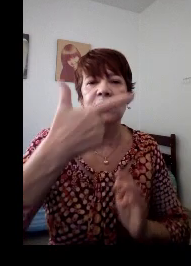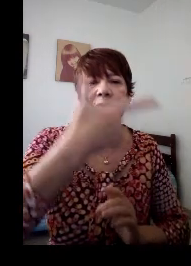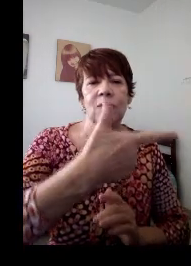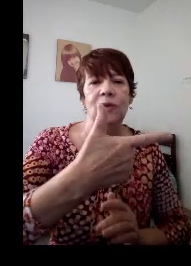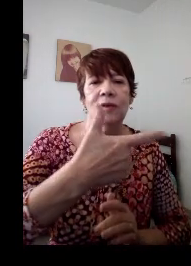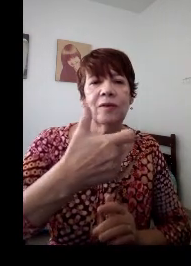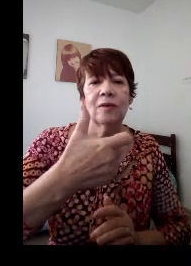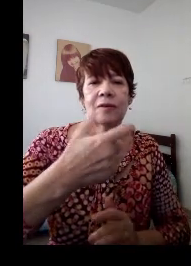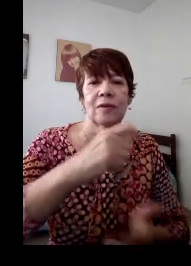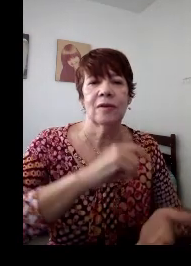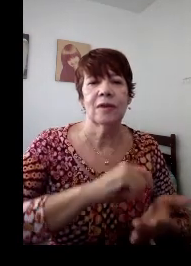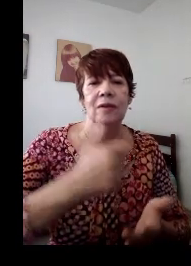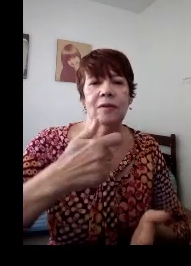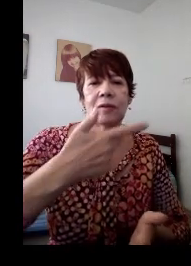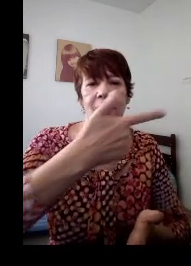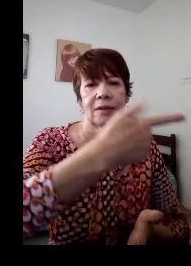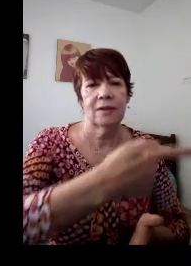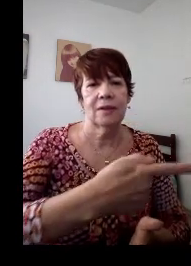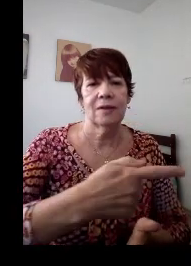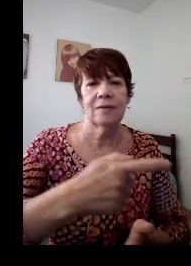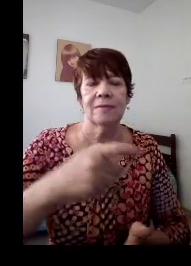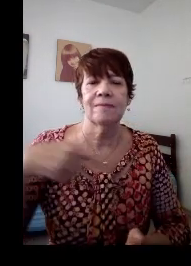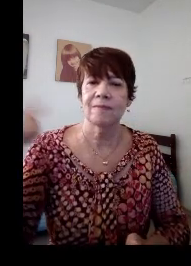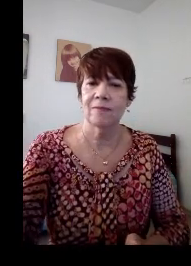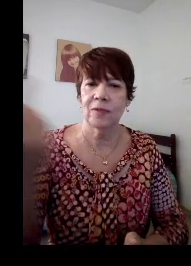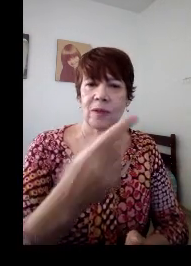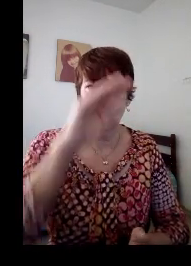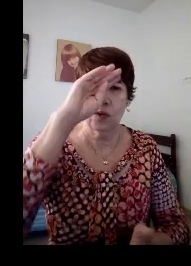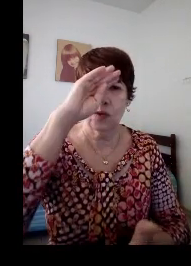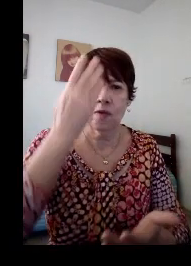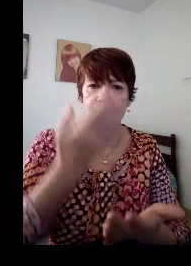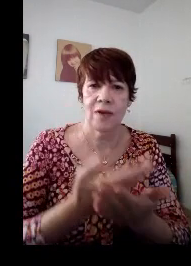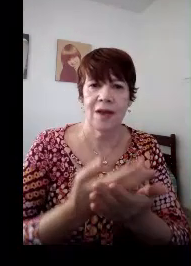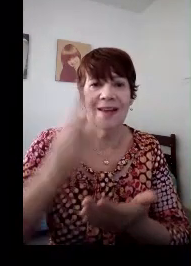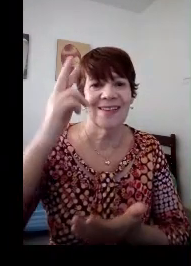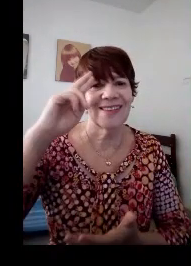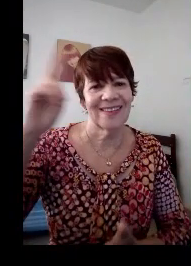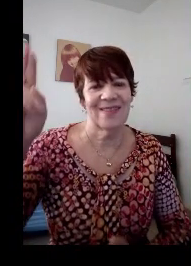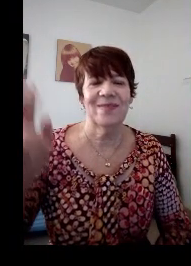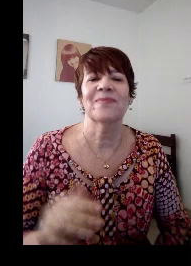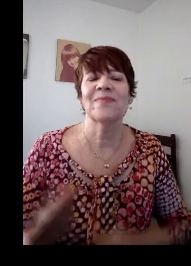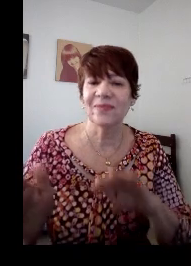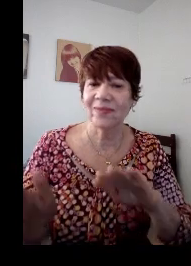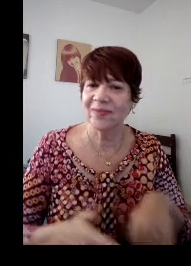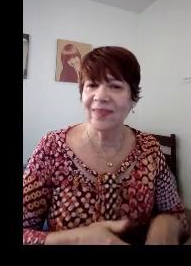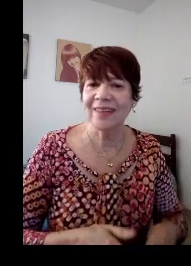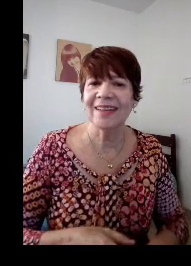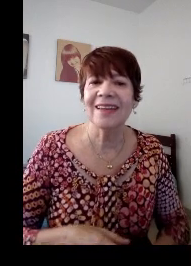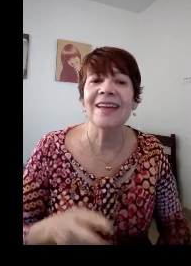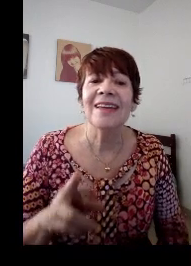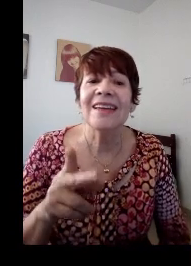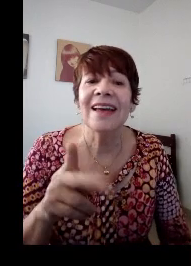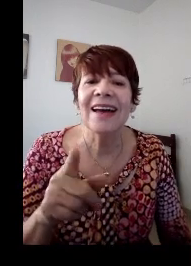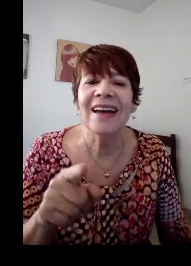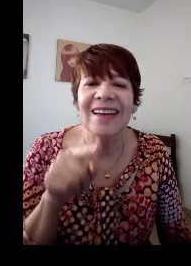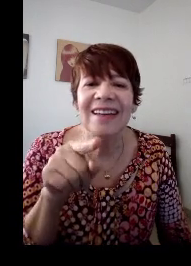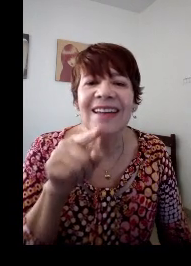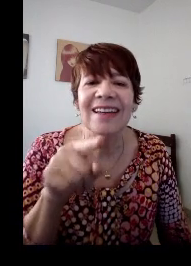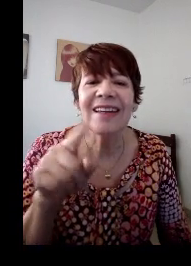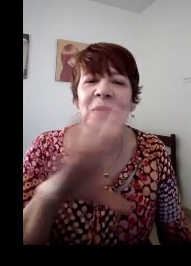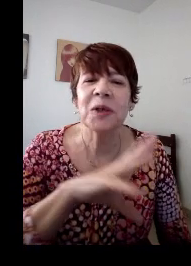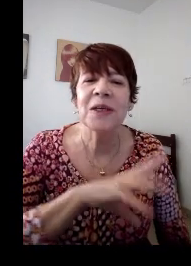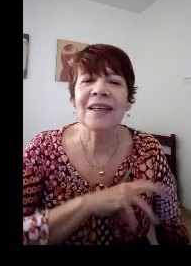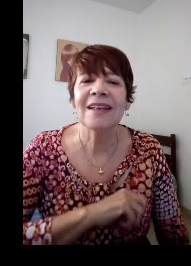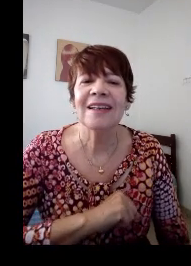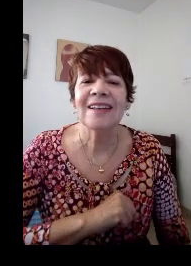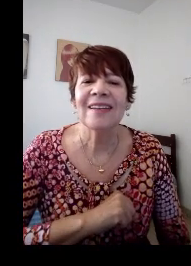2,17. Vamos confiar no Senhor. E aí, meu querido irmão, minha querida